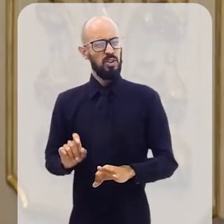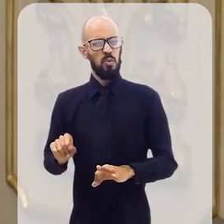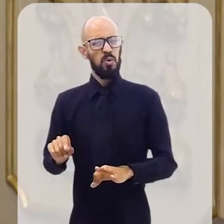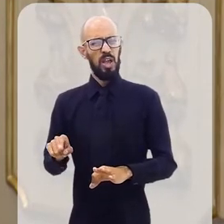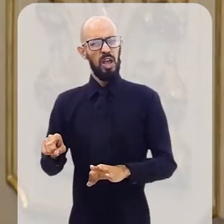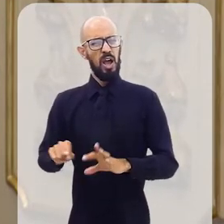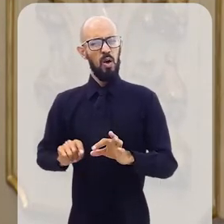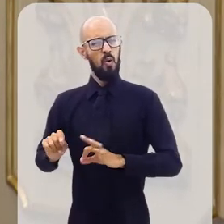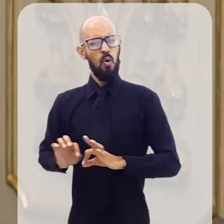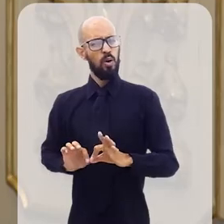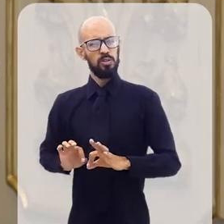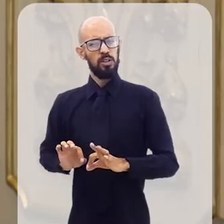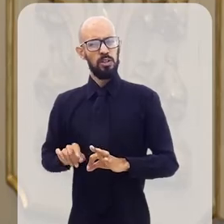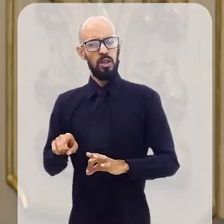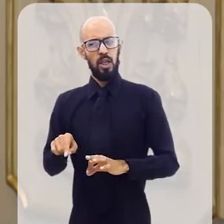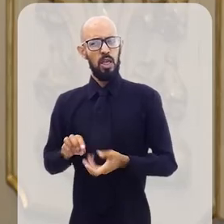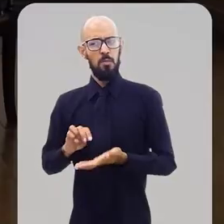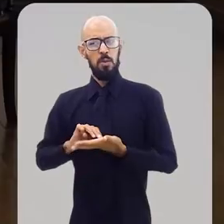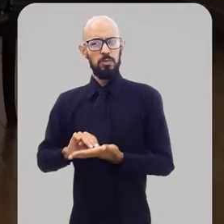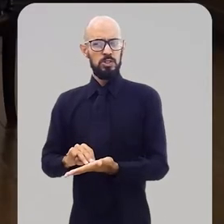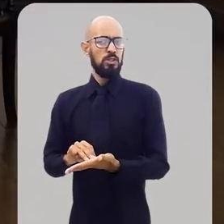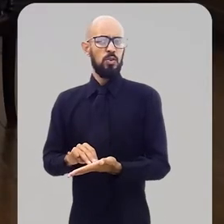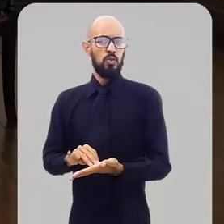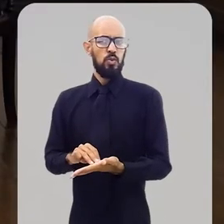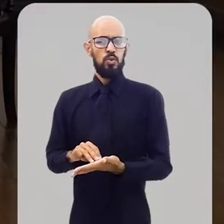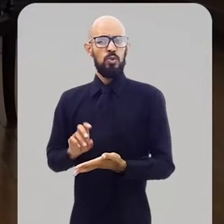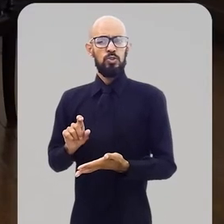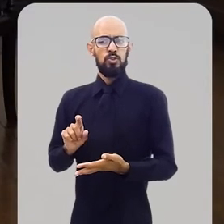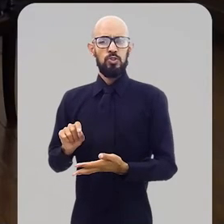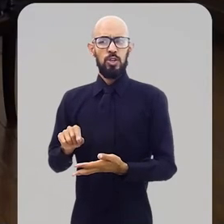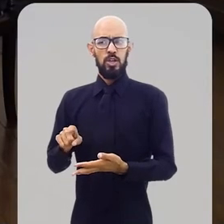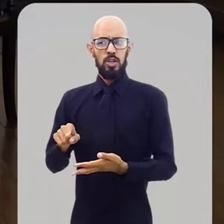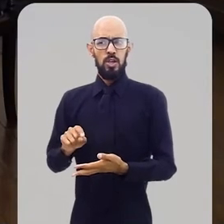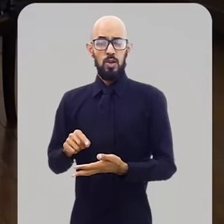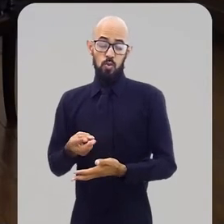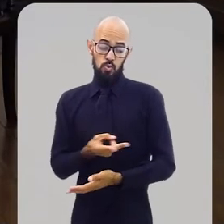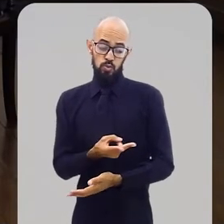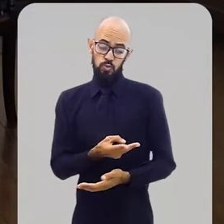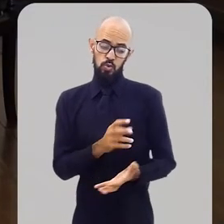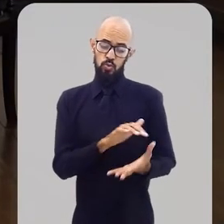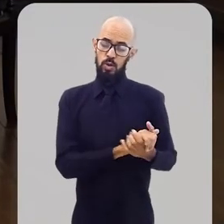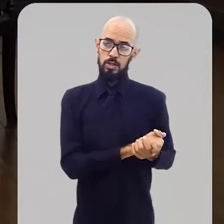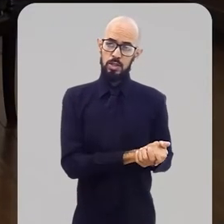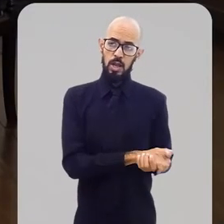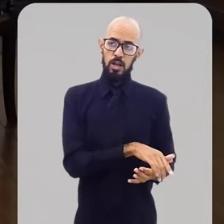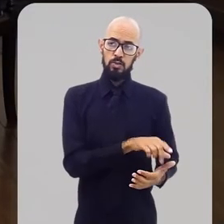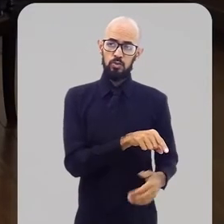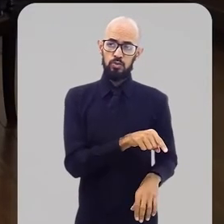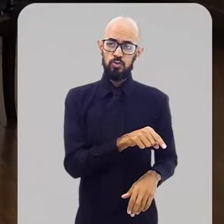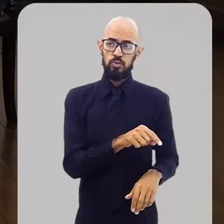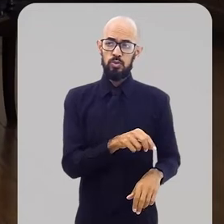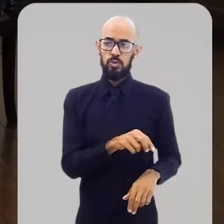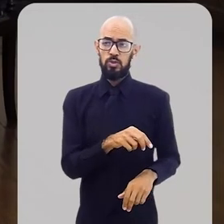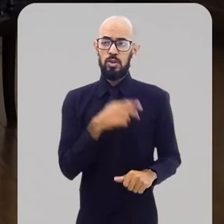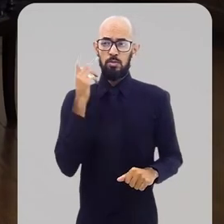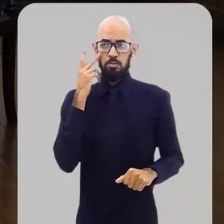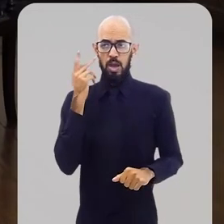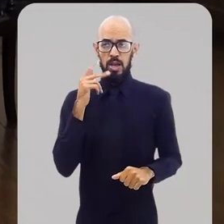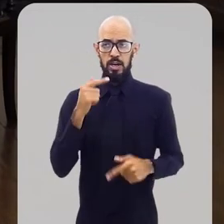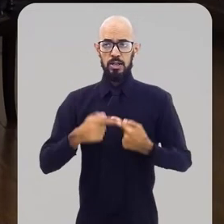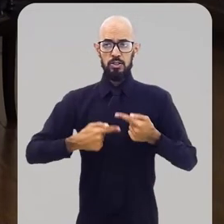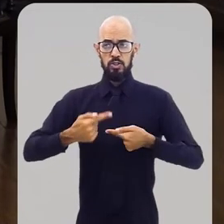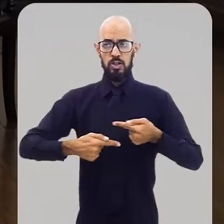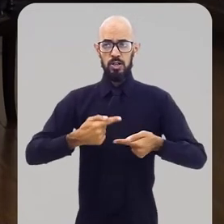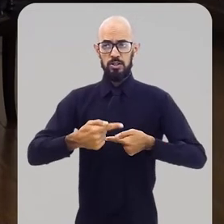é que quer ser esse só missão como casal para a